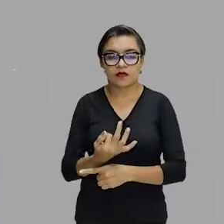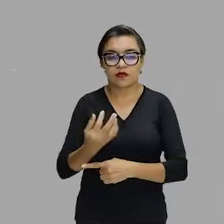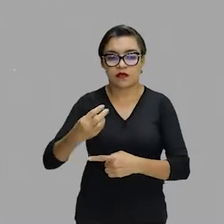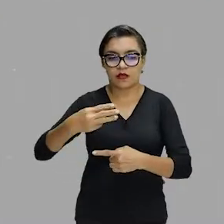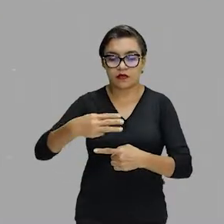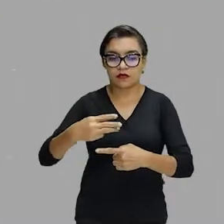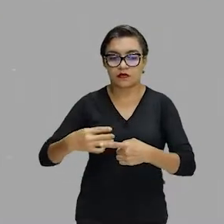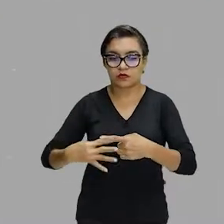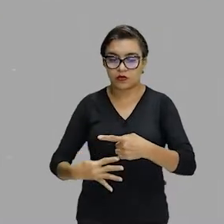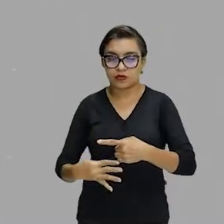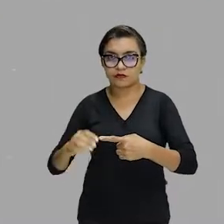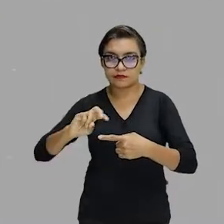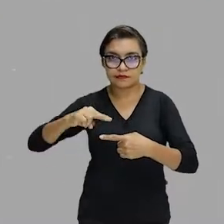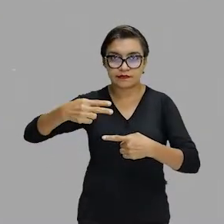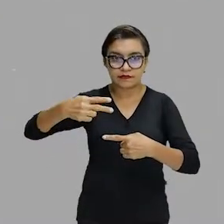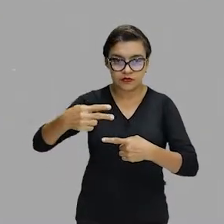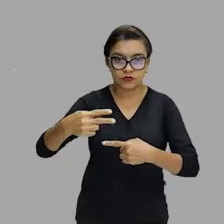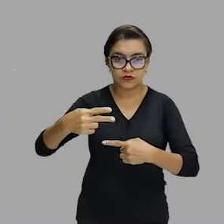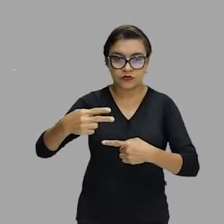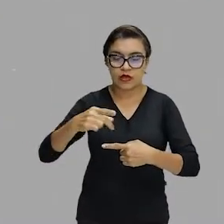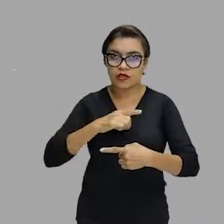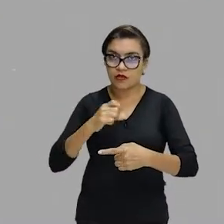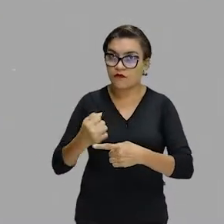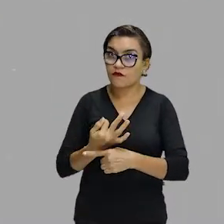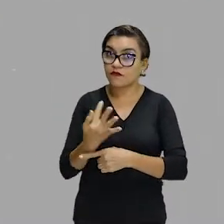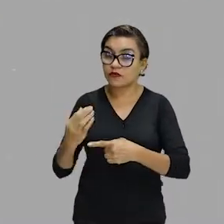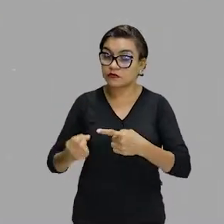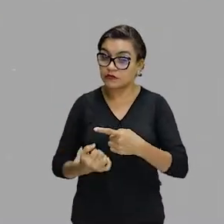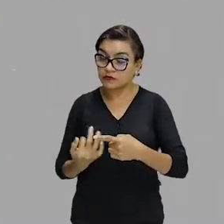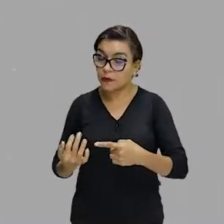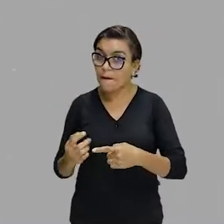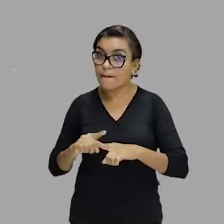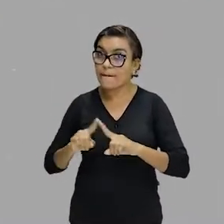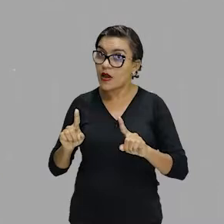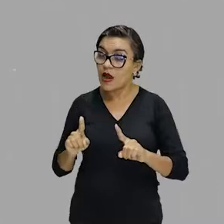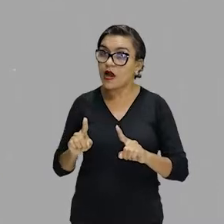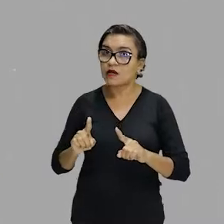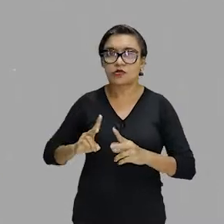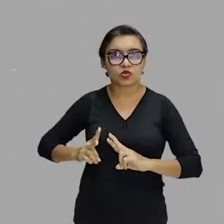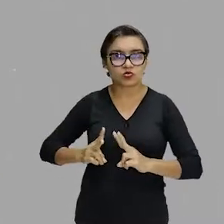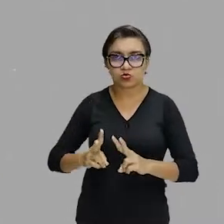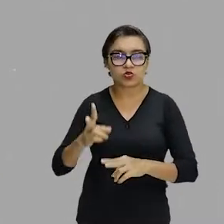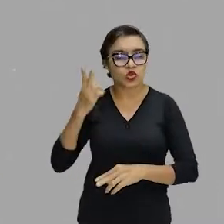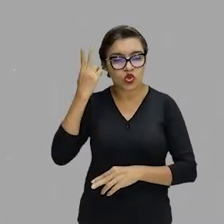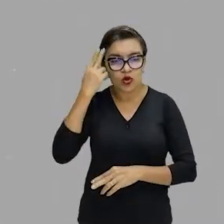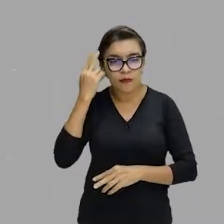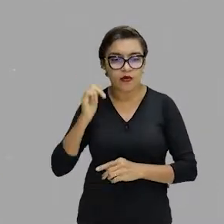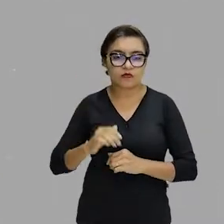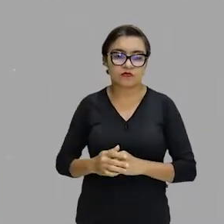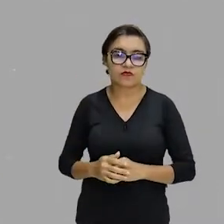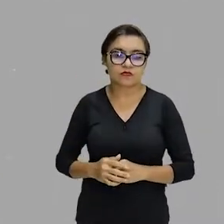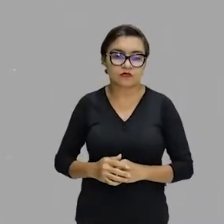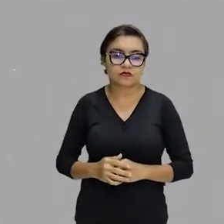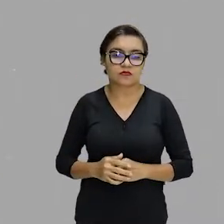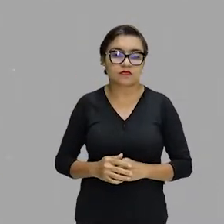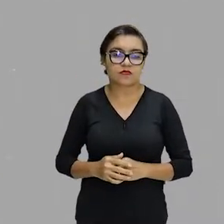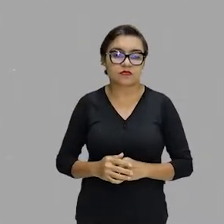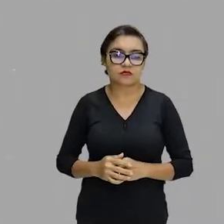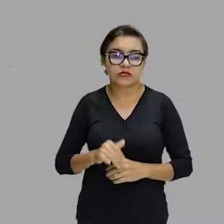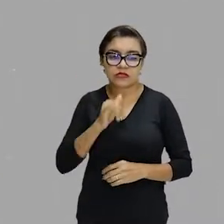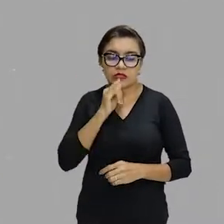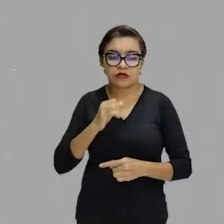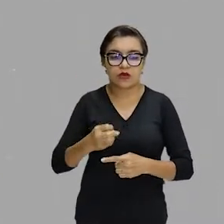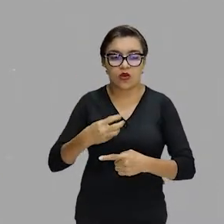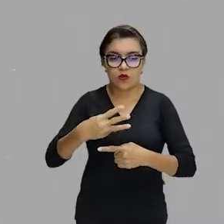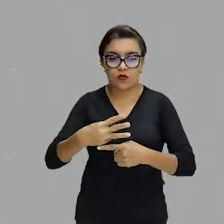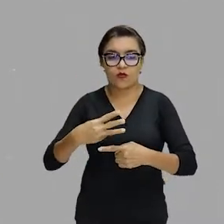quadrado. Observa que aqui eu tenho uma fração, mas nada interfere no meu cálculo, tá? Eu vou multiplicar o 3 quartos por ele mesmo, e aí eu